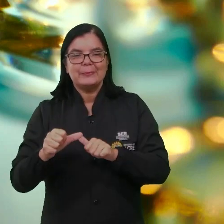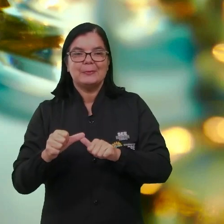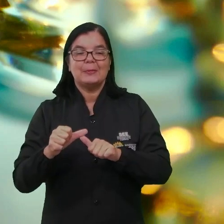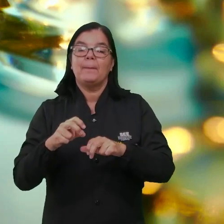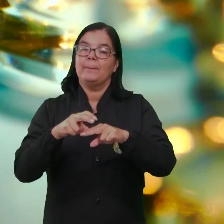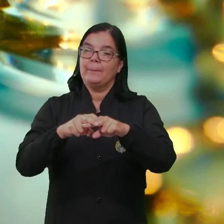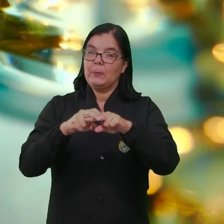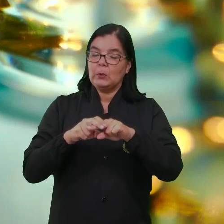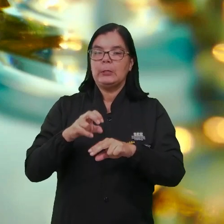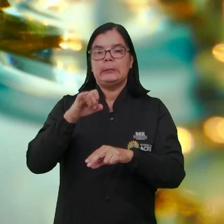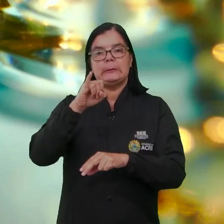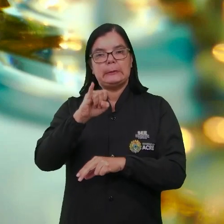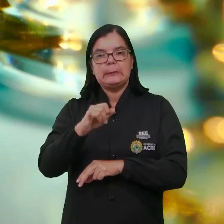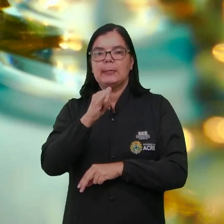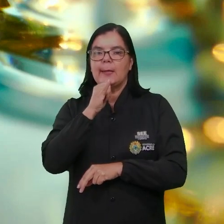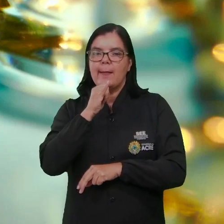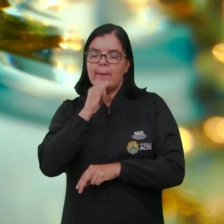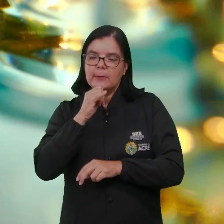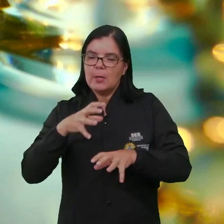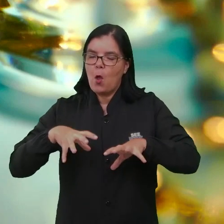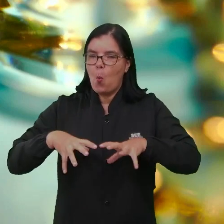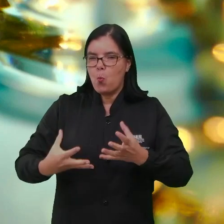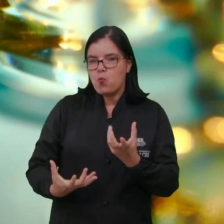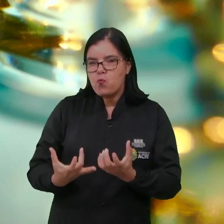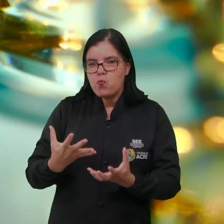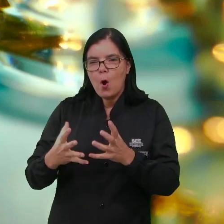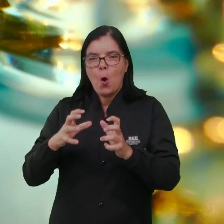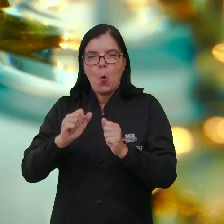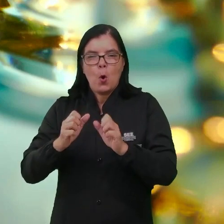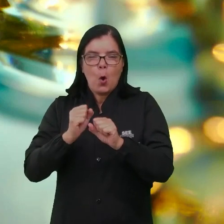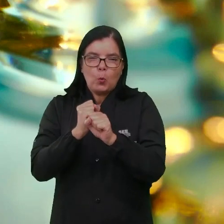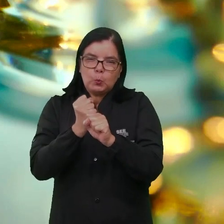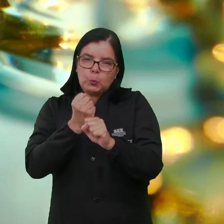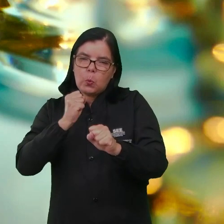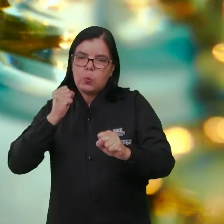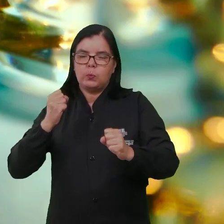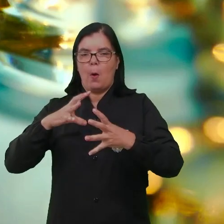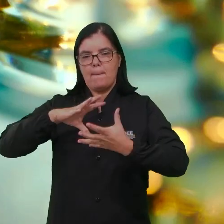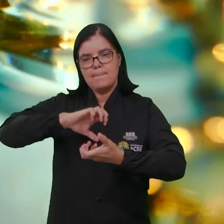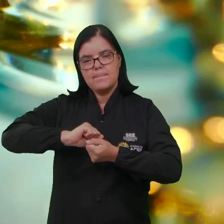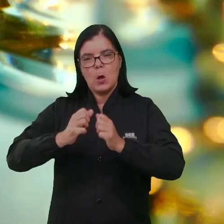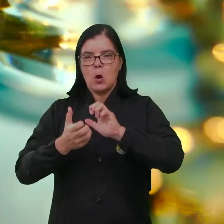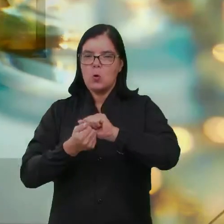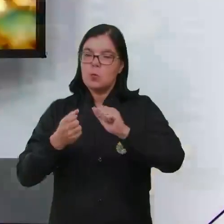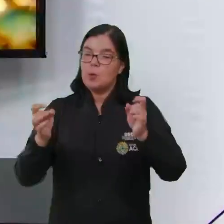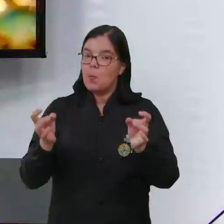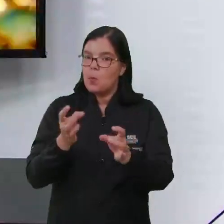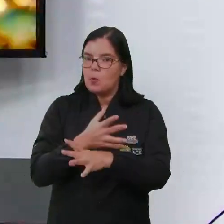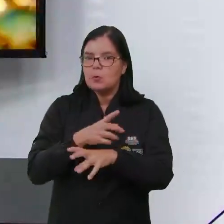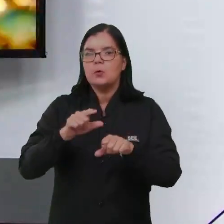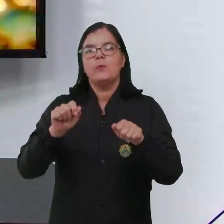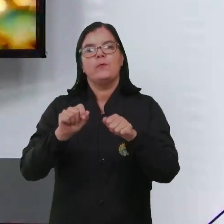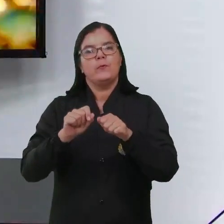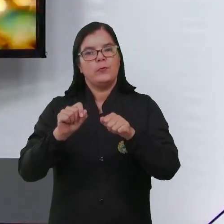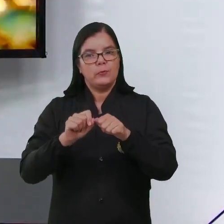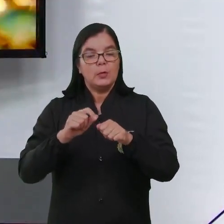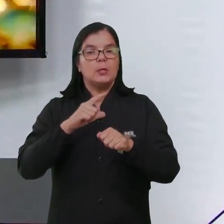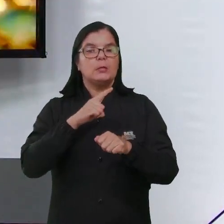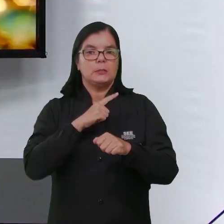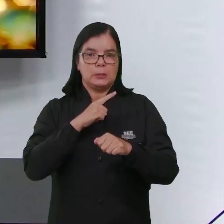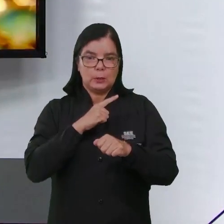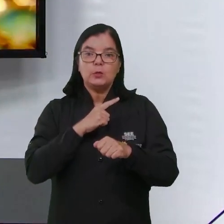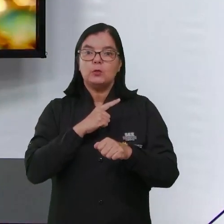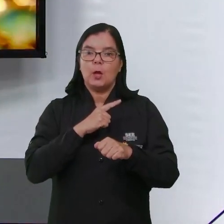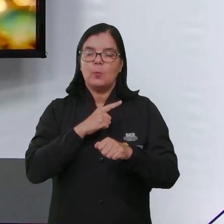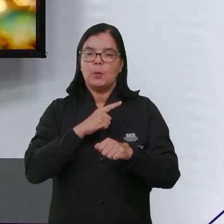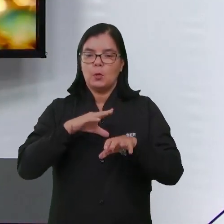Então, por exemplo, se a gente pega ali uma cerâmica e tenta esticar ela depois de pronta, ou tenta fazer com que ela se